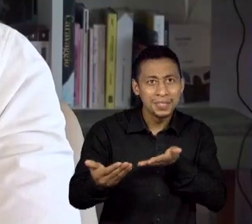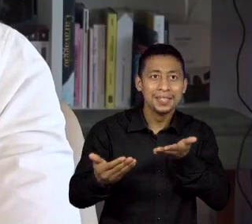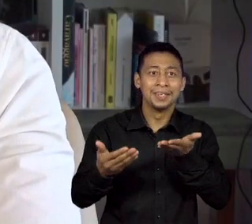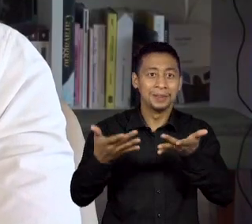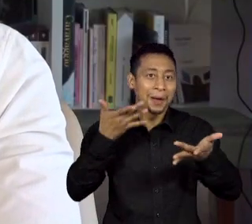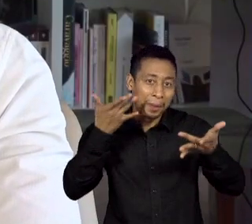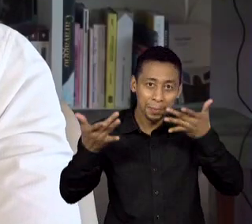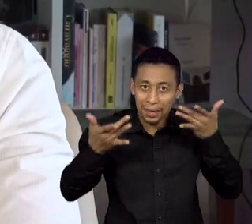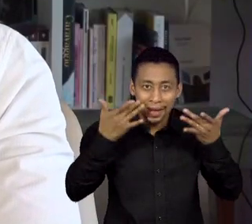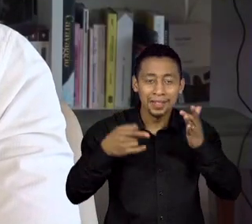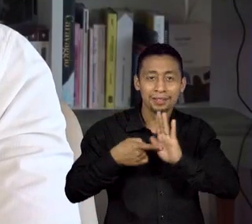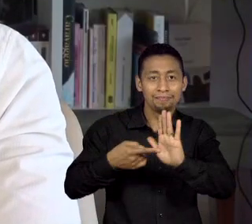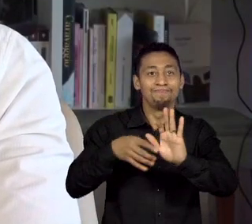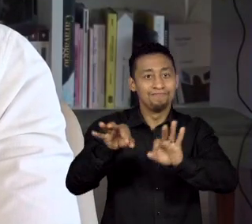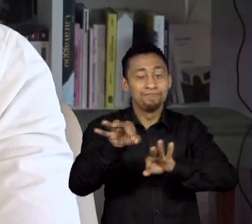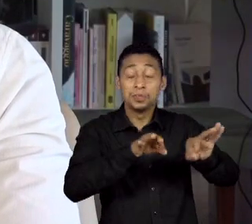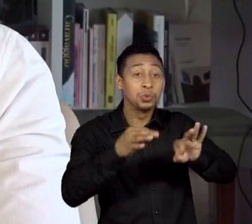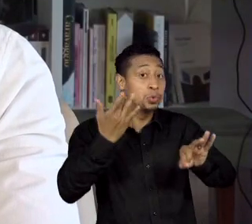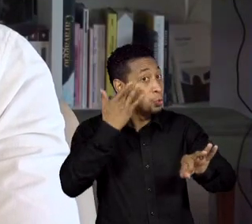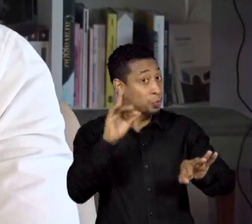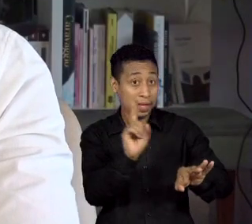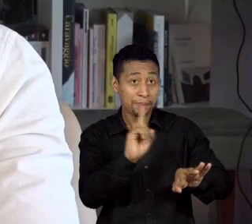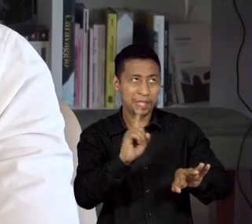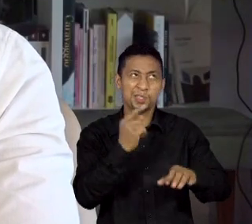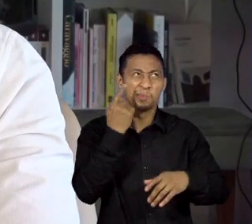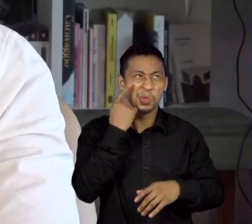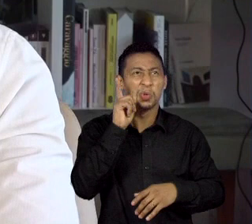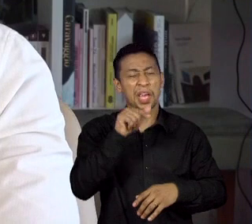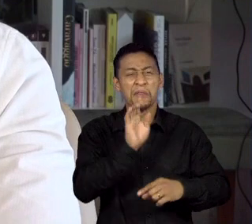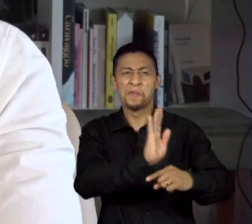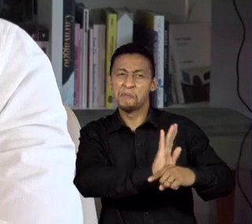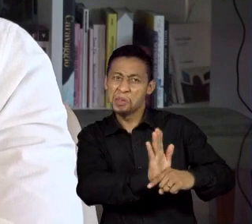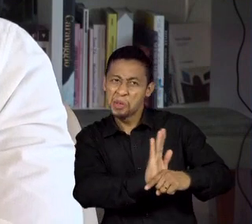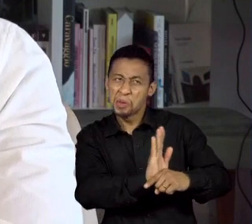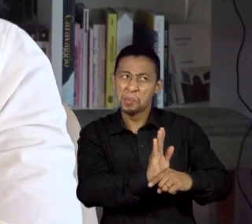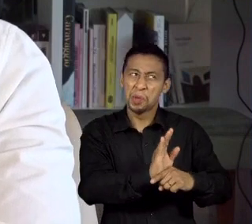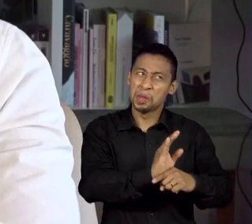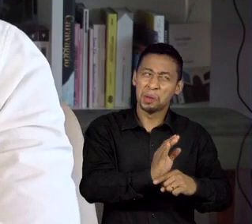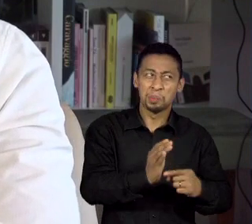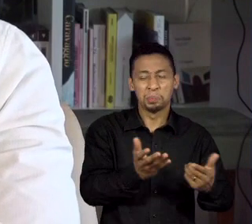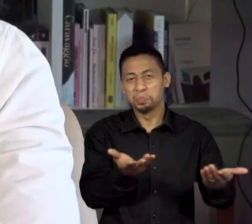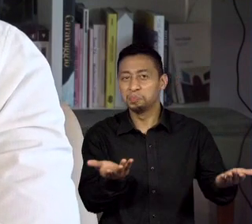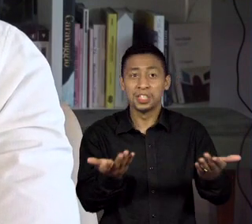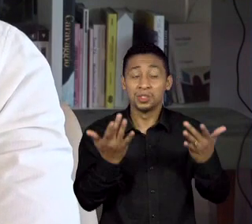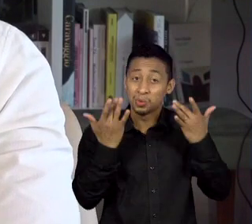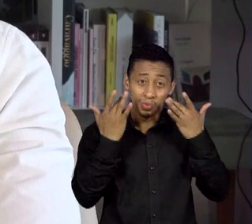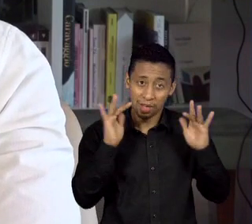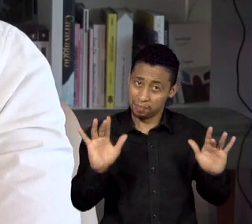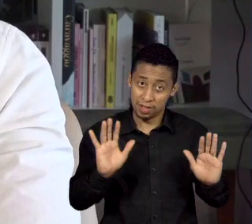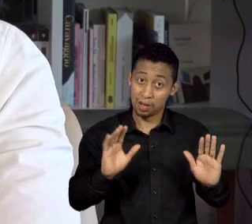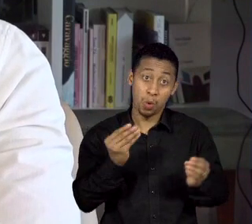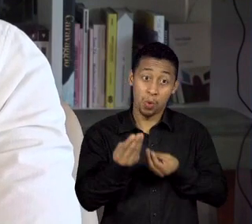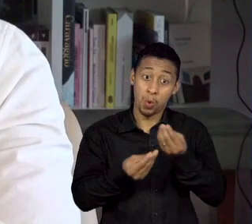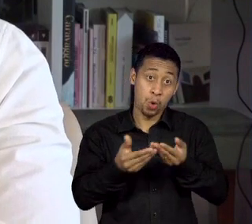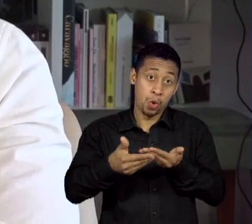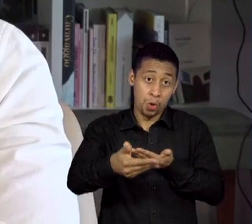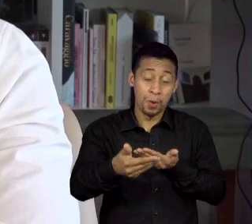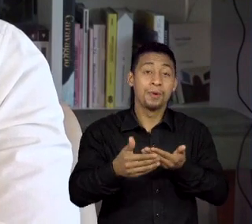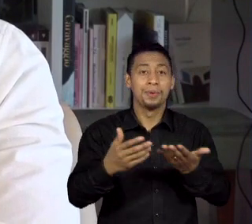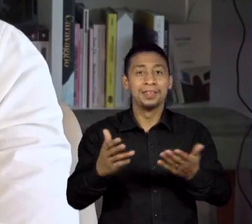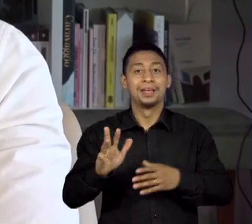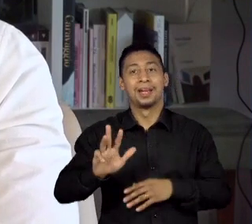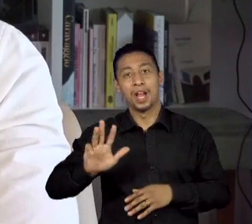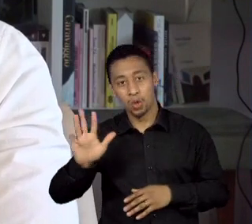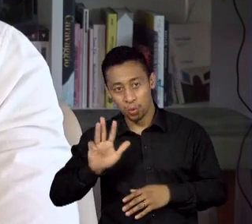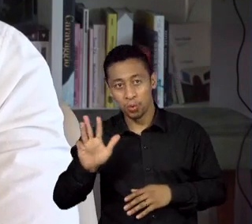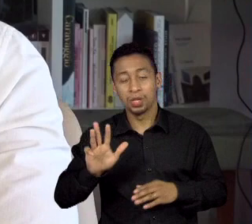sabia nem que ia ser uma peça, a gente achava mais que ia ser um telefilme ou algo assim, foi o debate Lula e Collor e